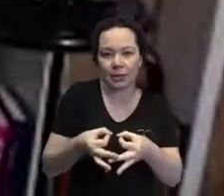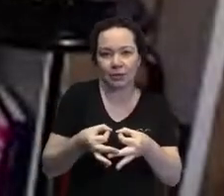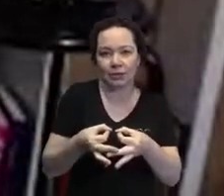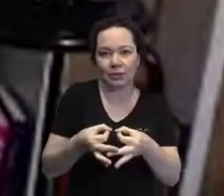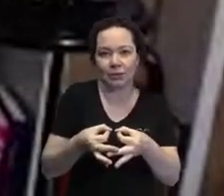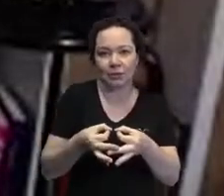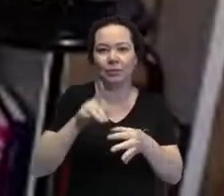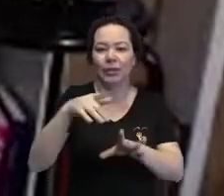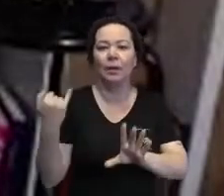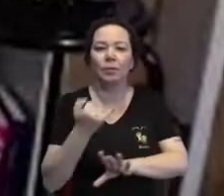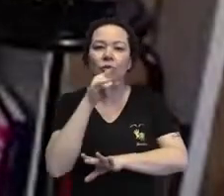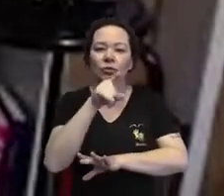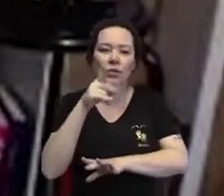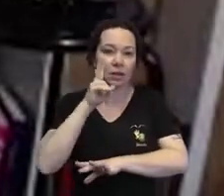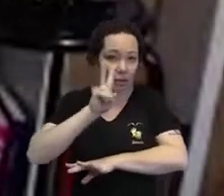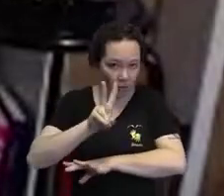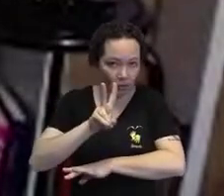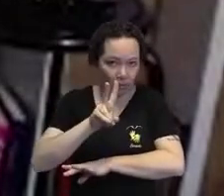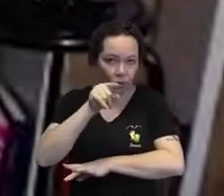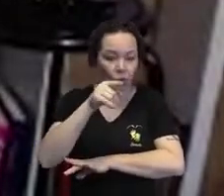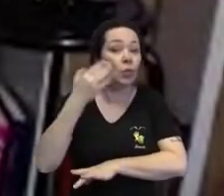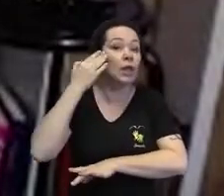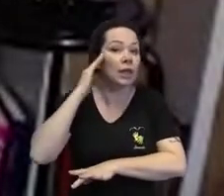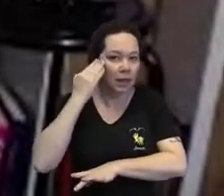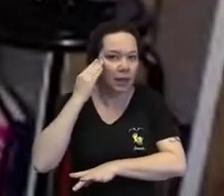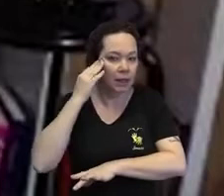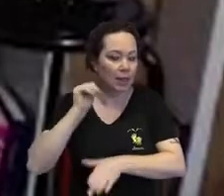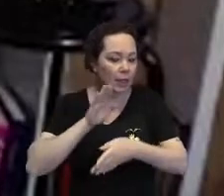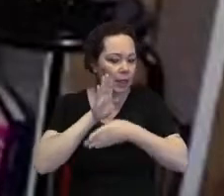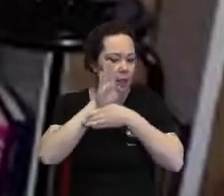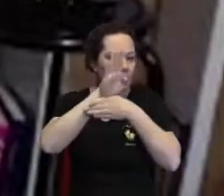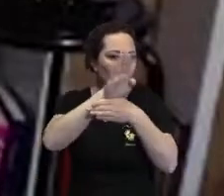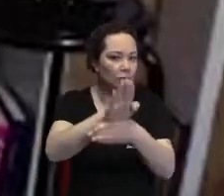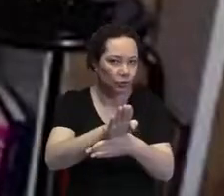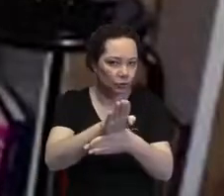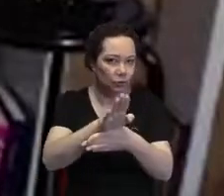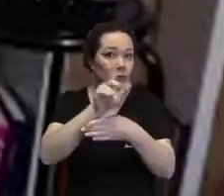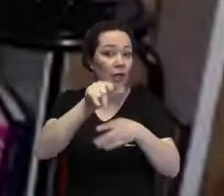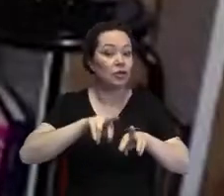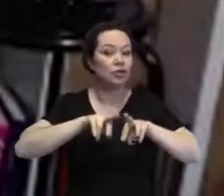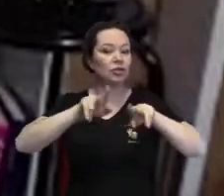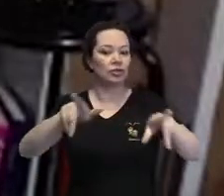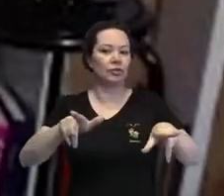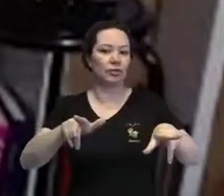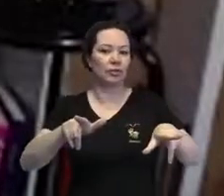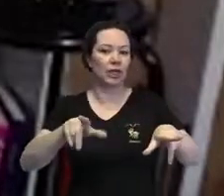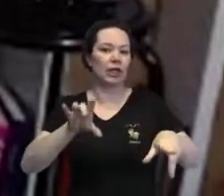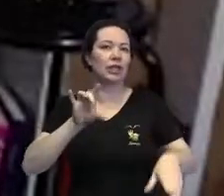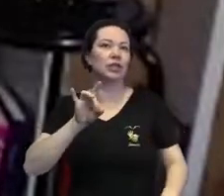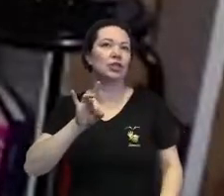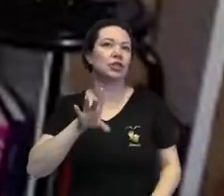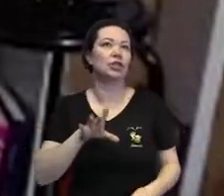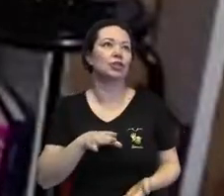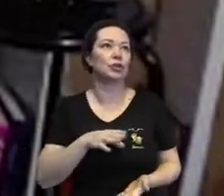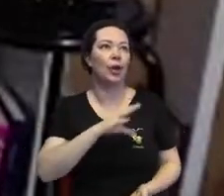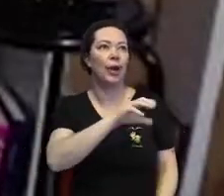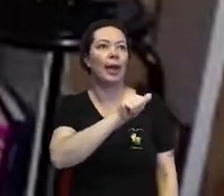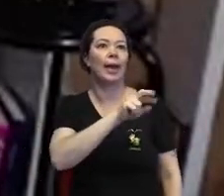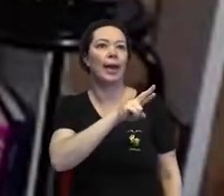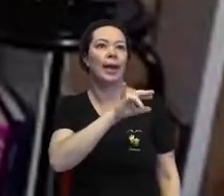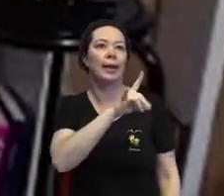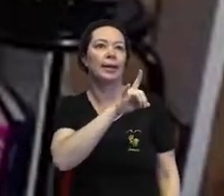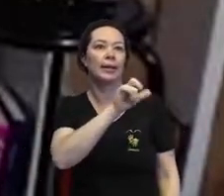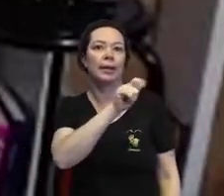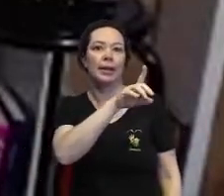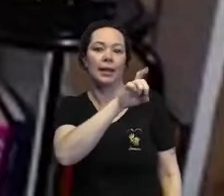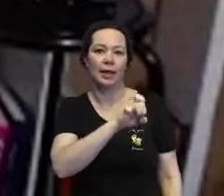gente entenda que a solidariedade é diferente da caridade, que é diferente